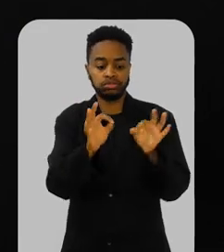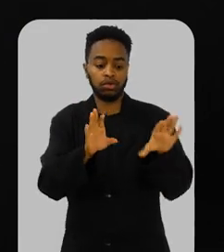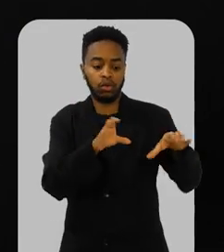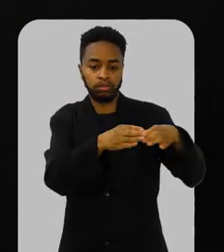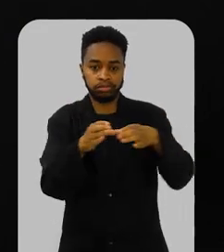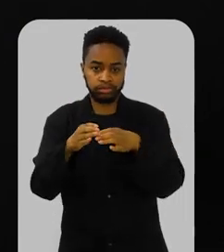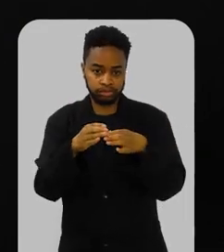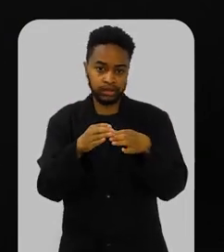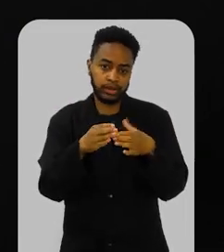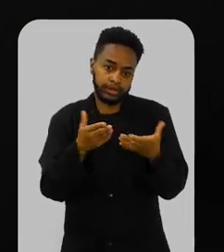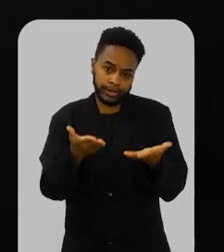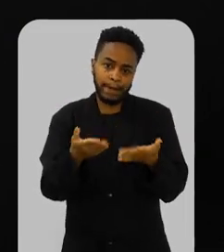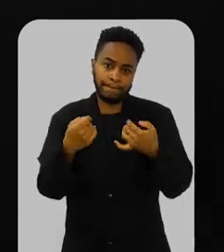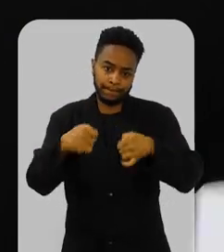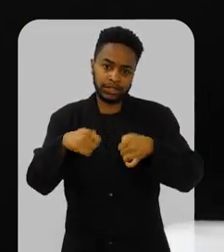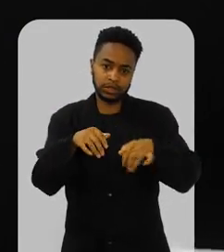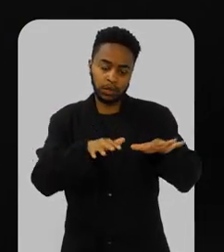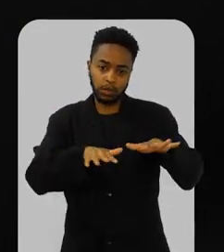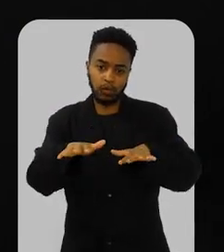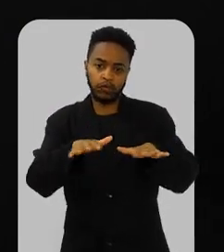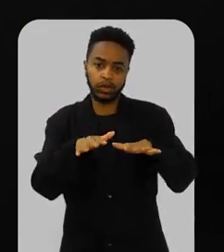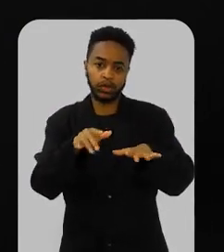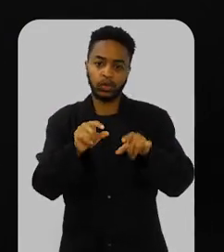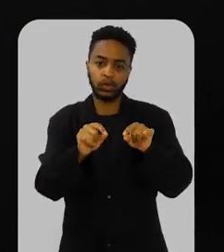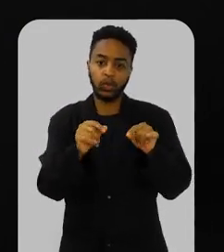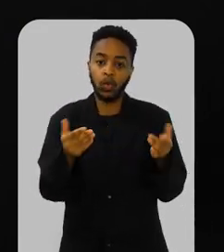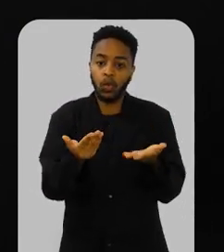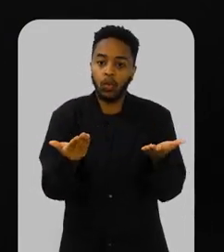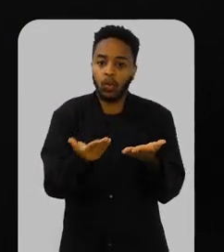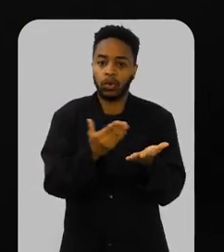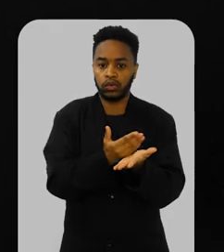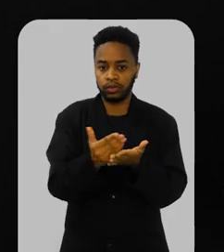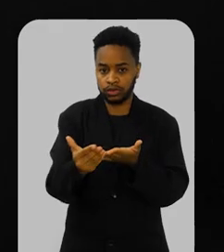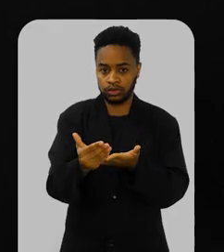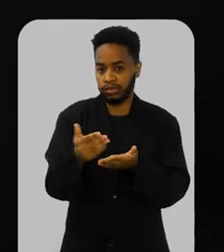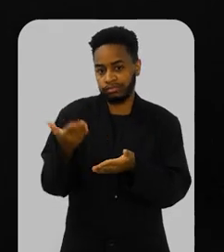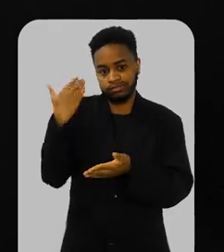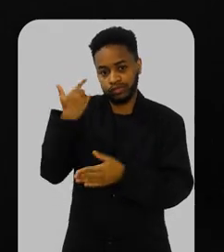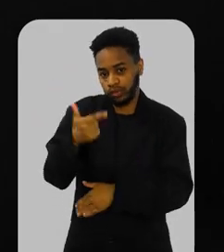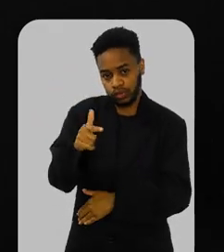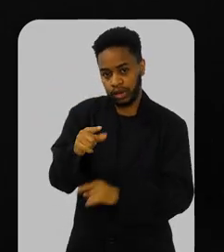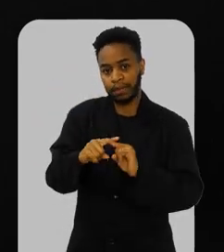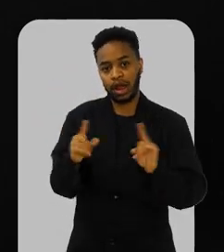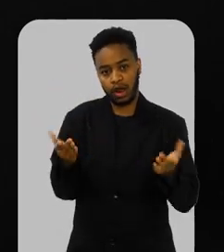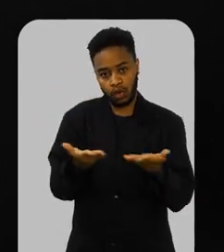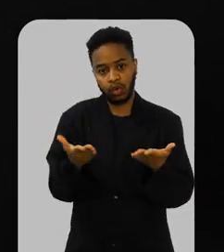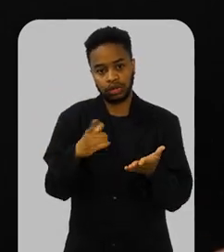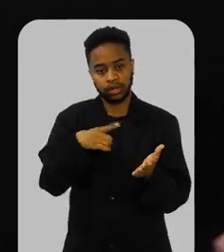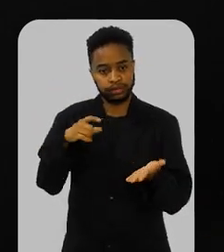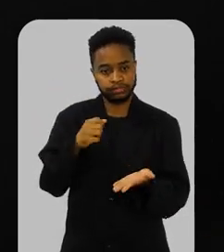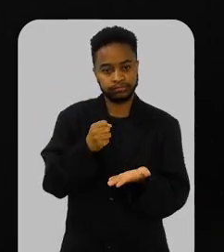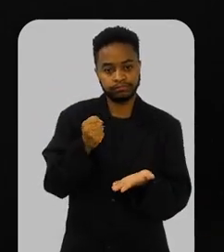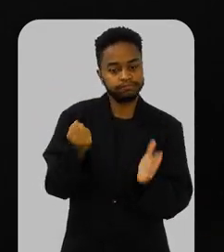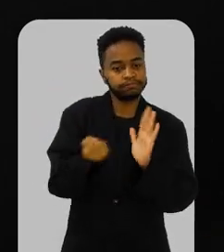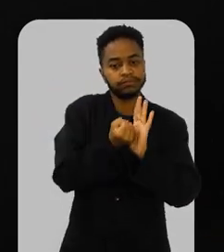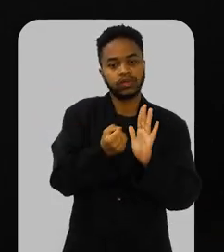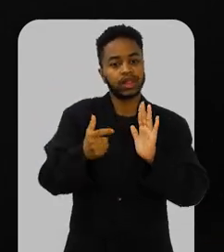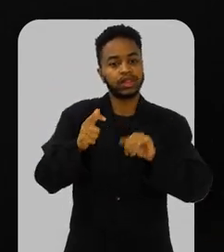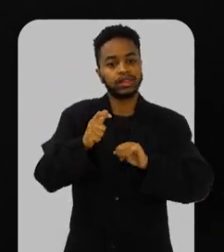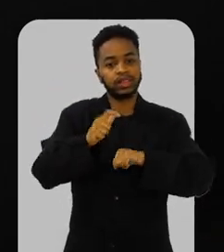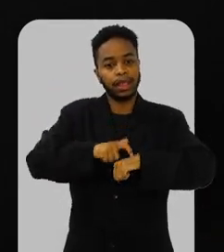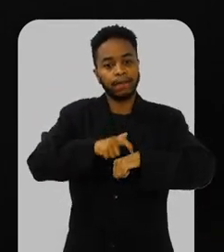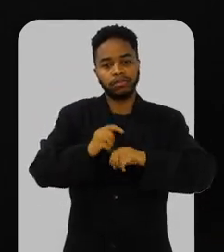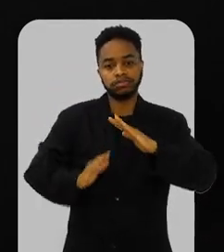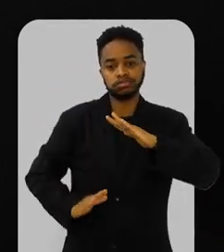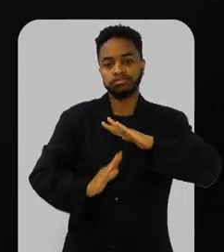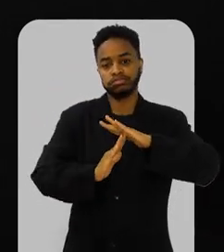alegorias e concentração ali, que precisa fazer o movimento que entrou esse ano e que isso não existia, mas a partir desse ano está validado o tempo que os bois